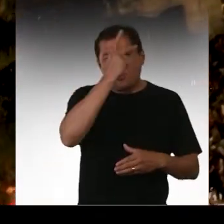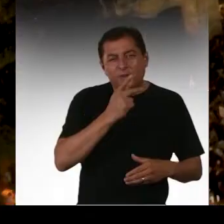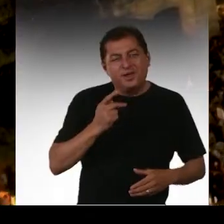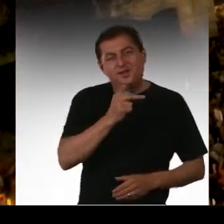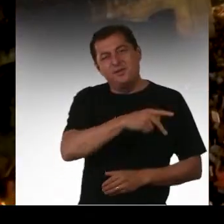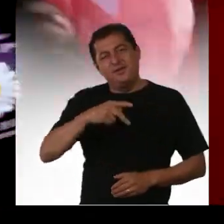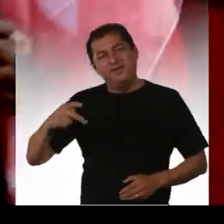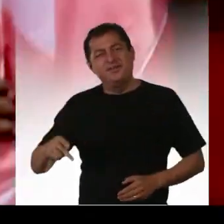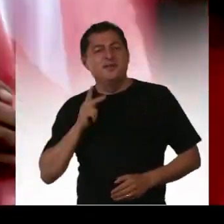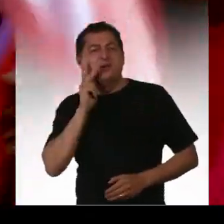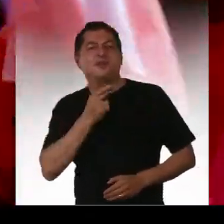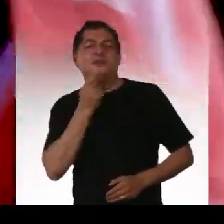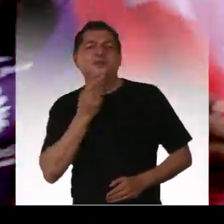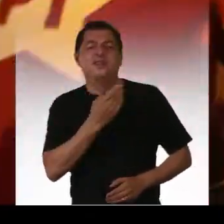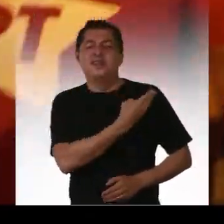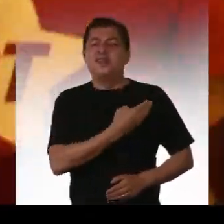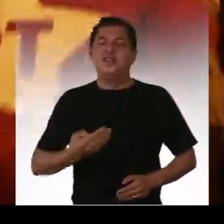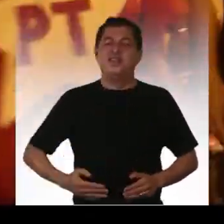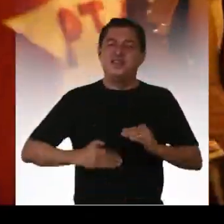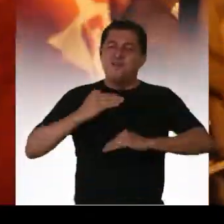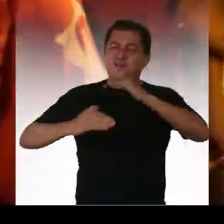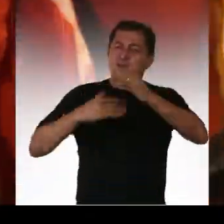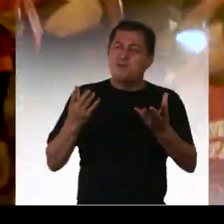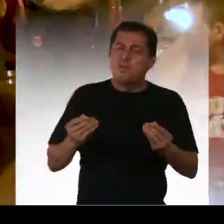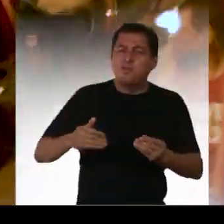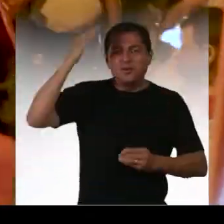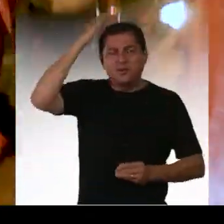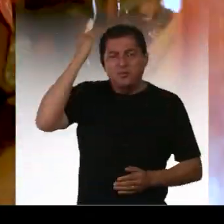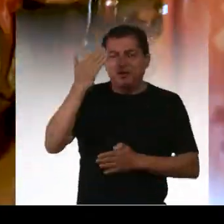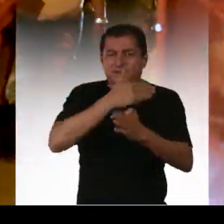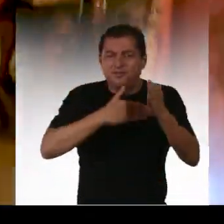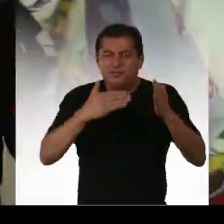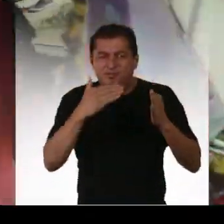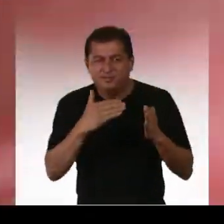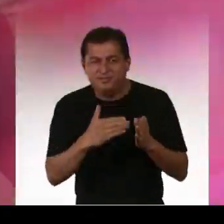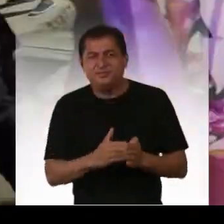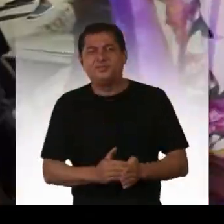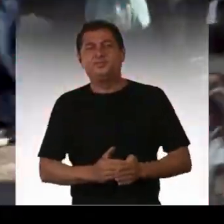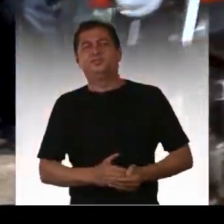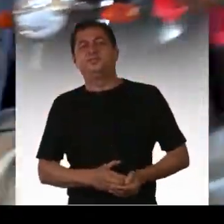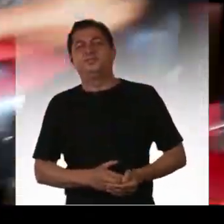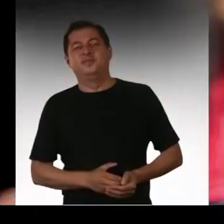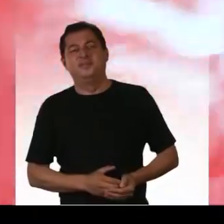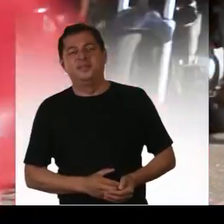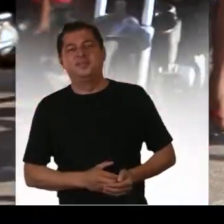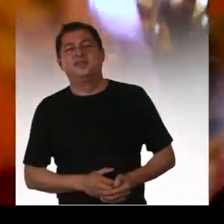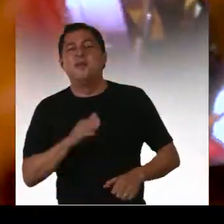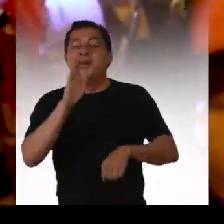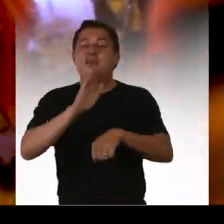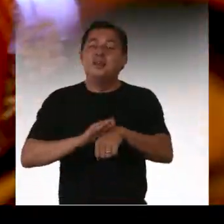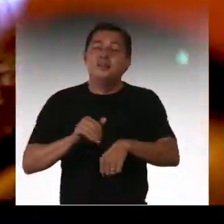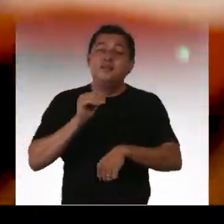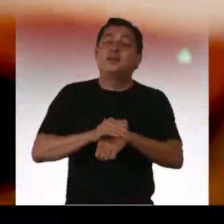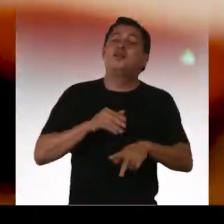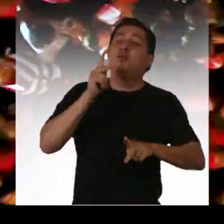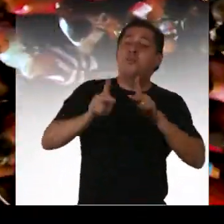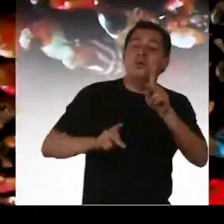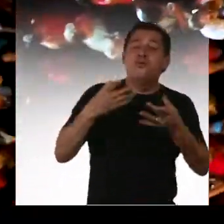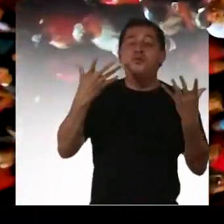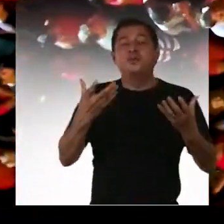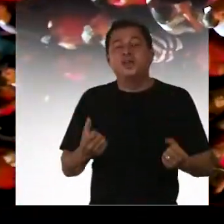O voto em Haddad presidente, Paulo Rocha governador, cresce muito no Pará inteiro.